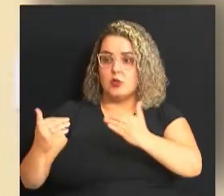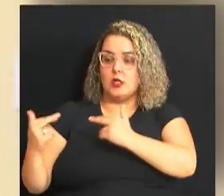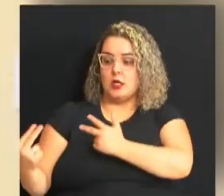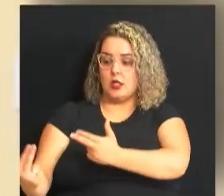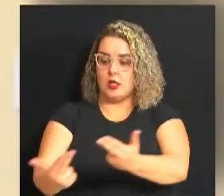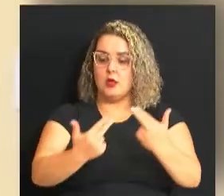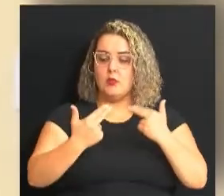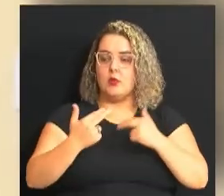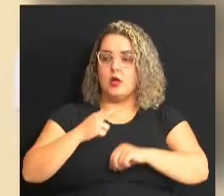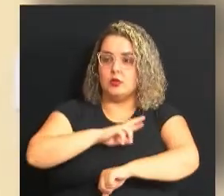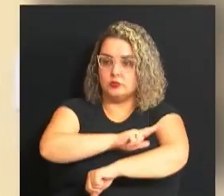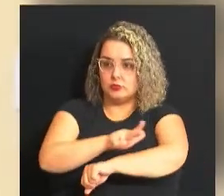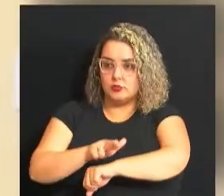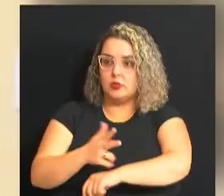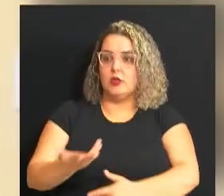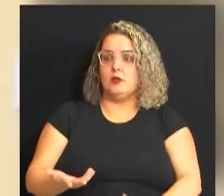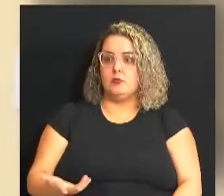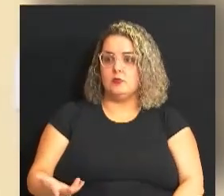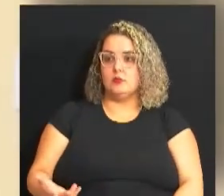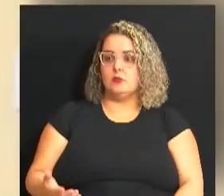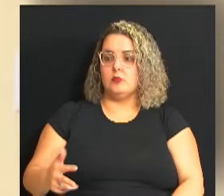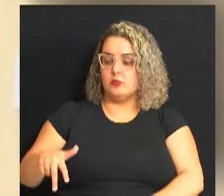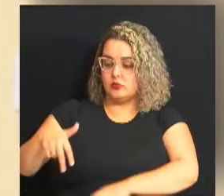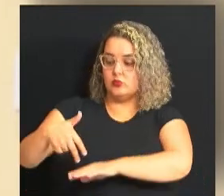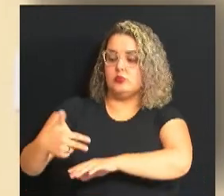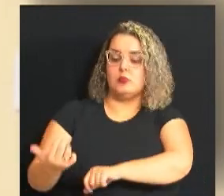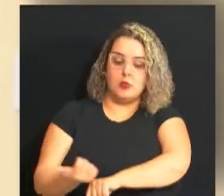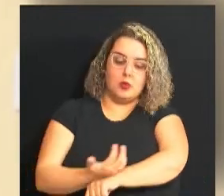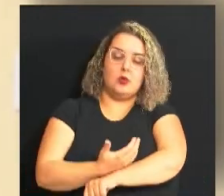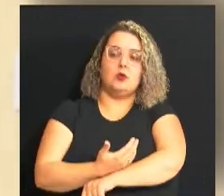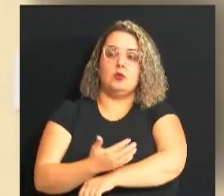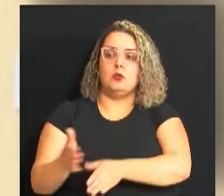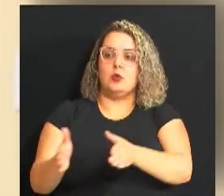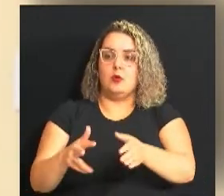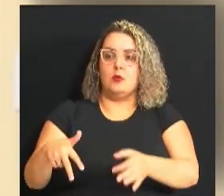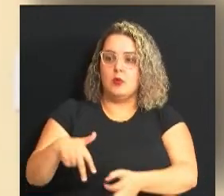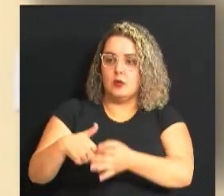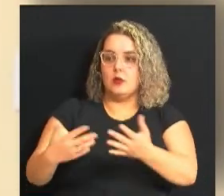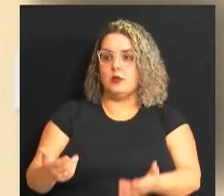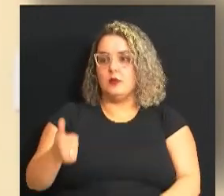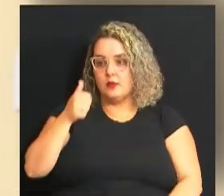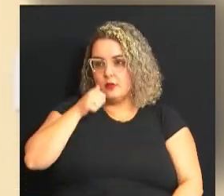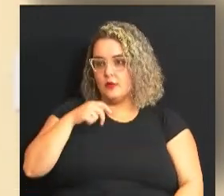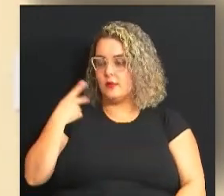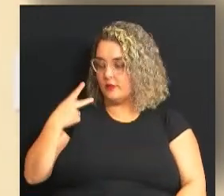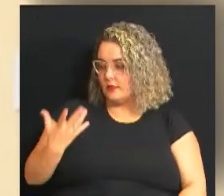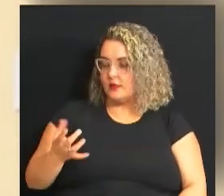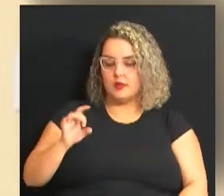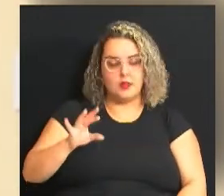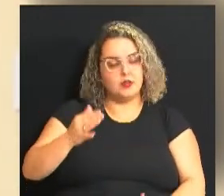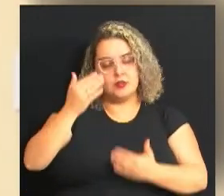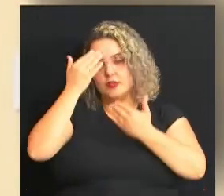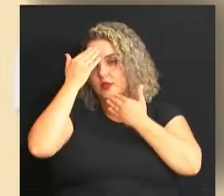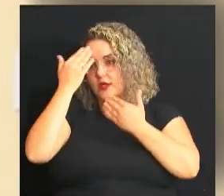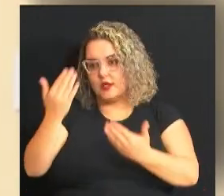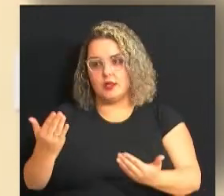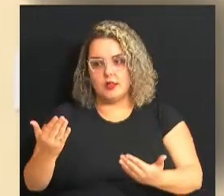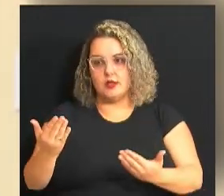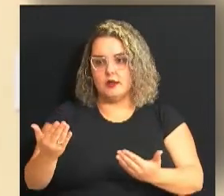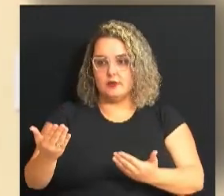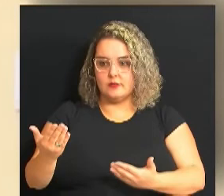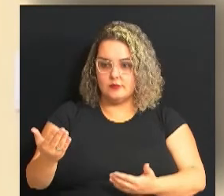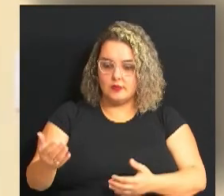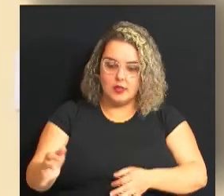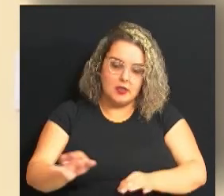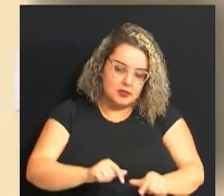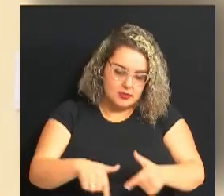Racial. O homenageado ficou emocionado no momento do seu discurso. Vereadora, eu só tenho que agradecer essa articulação, porque eu